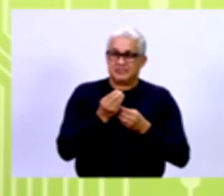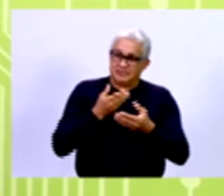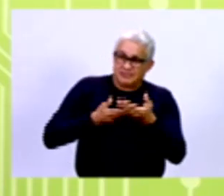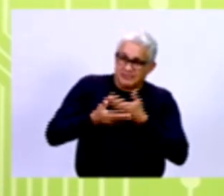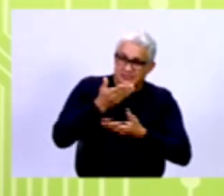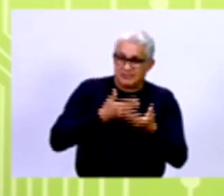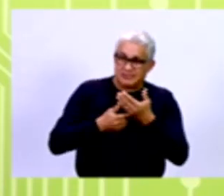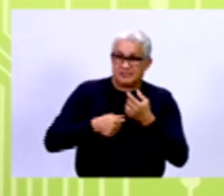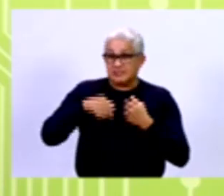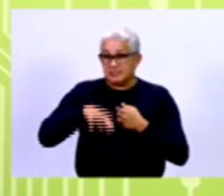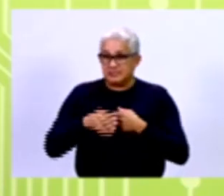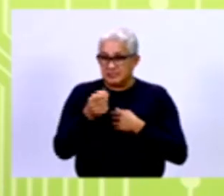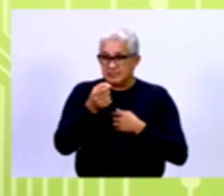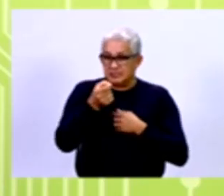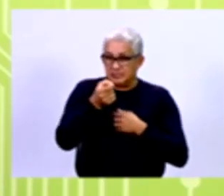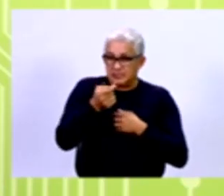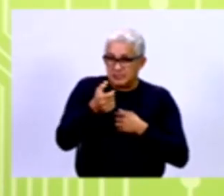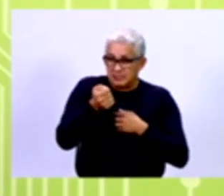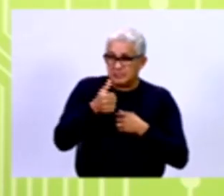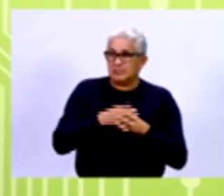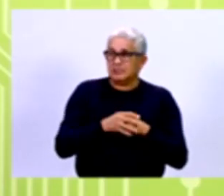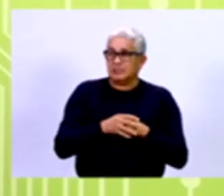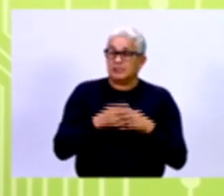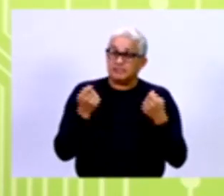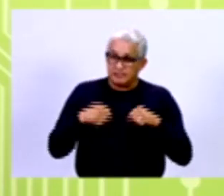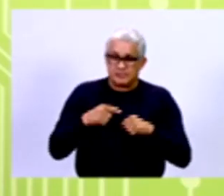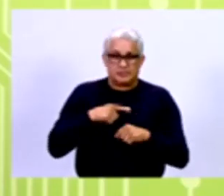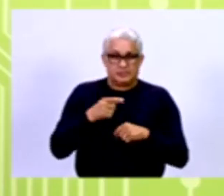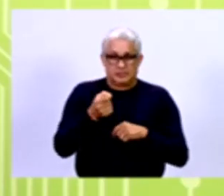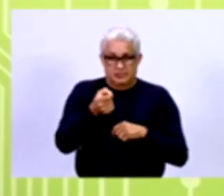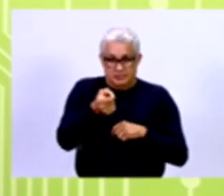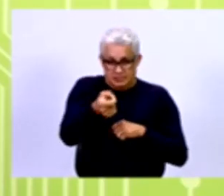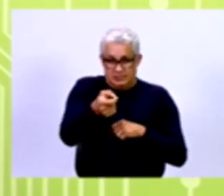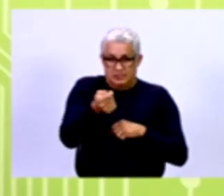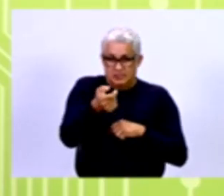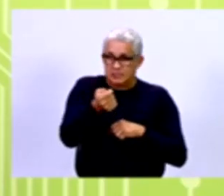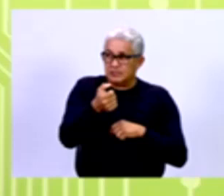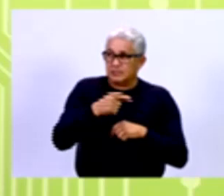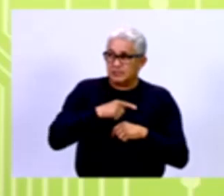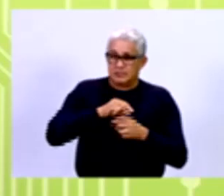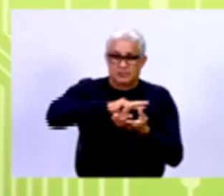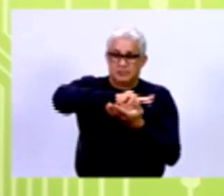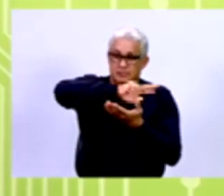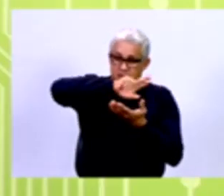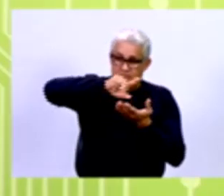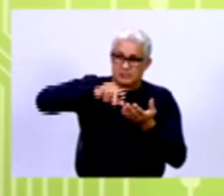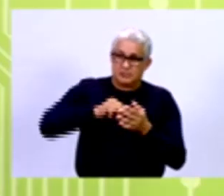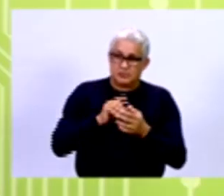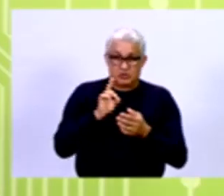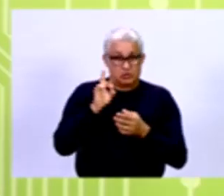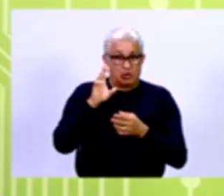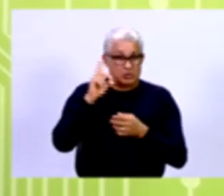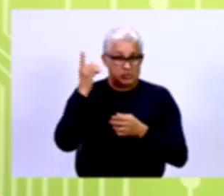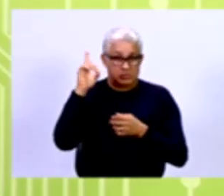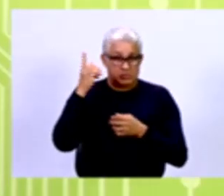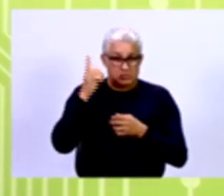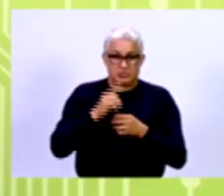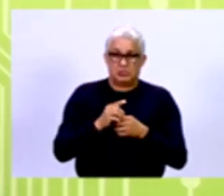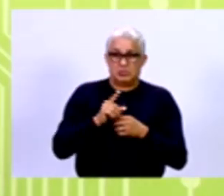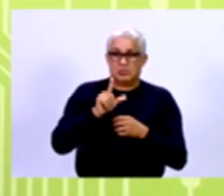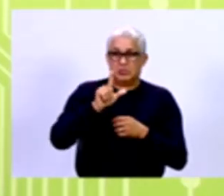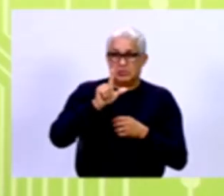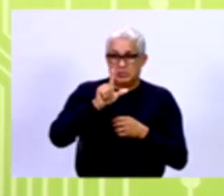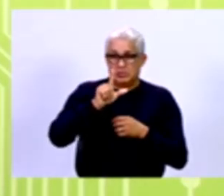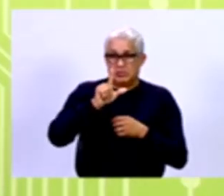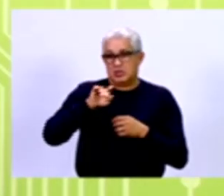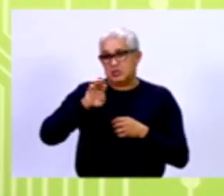quem oferta moeda, né? É necessário ter moeda de diversos tipos, não só o dólar, a libra, o